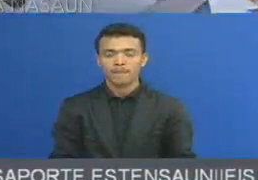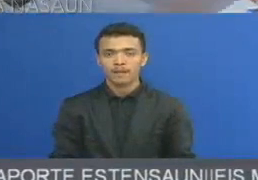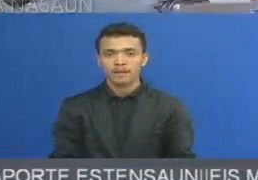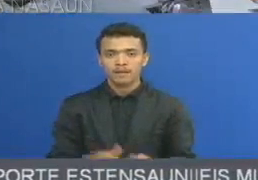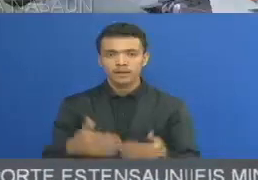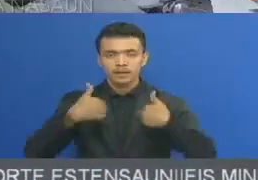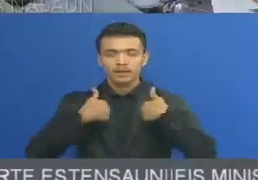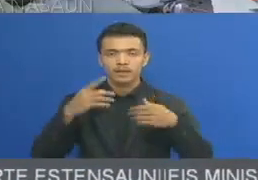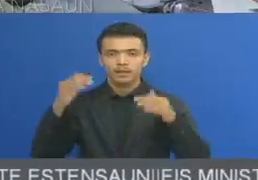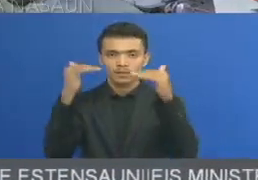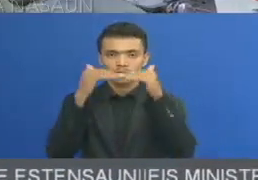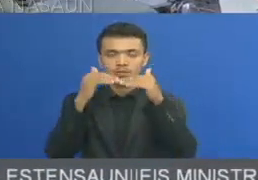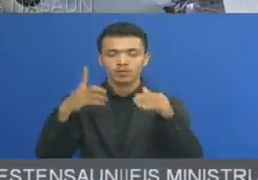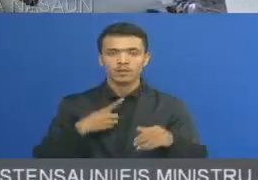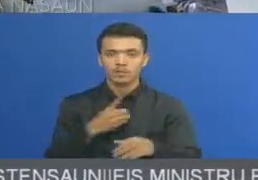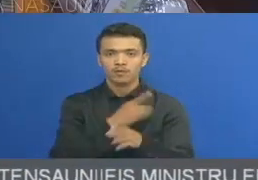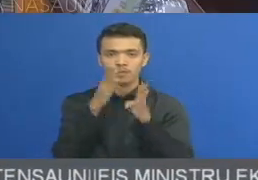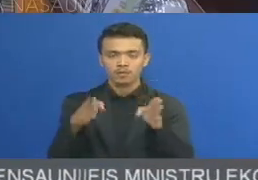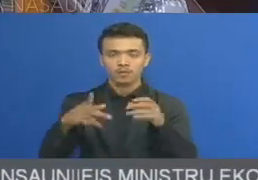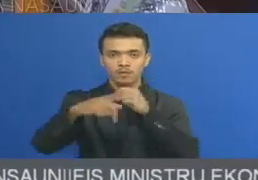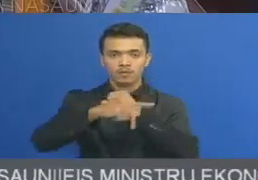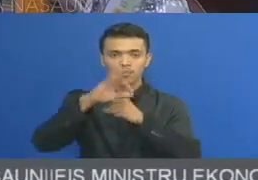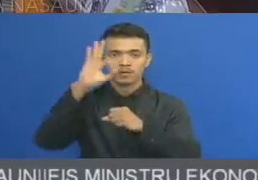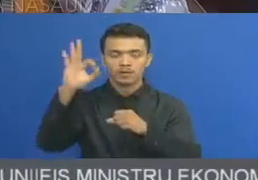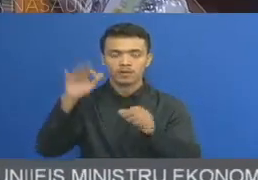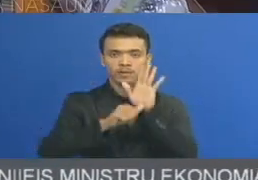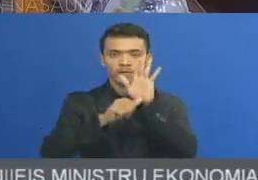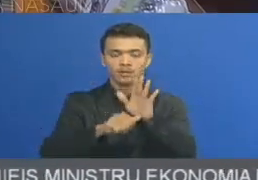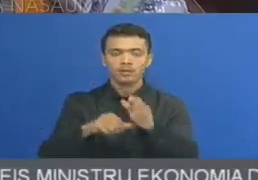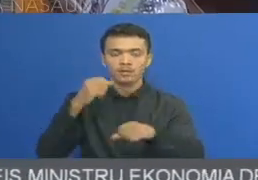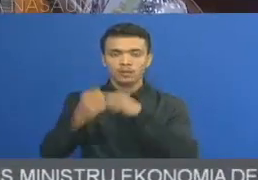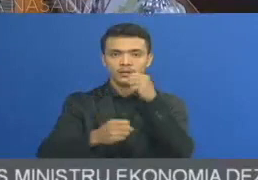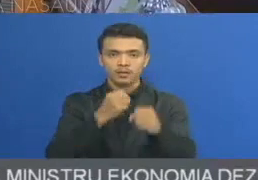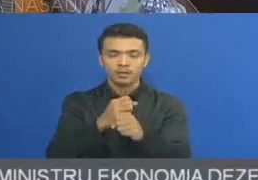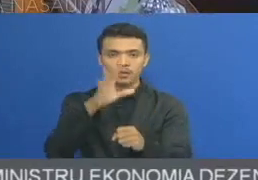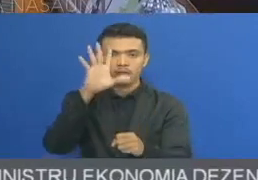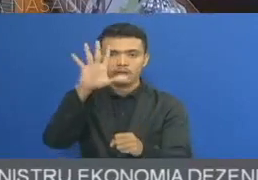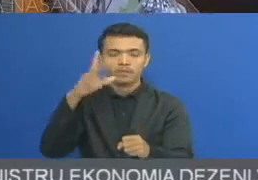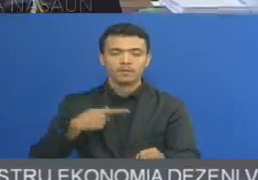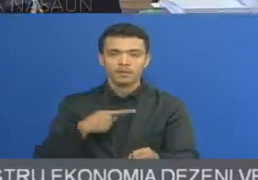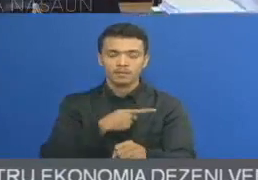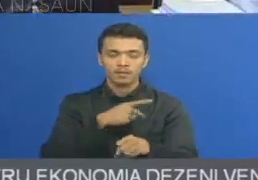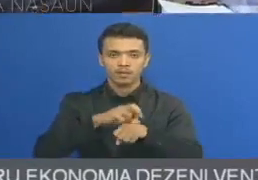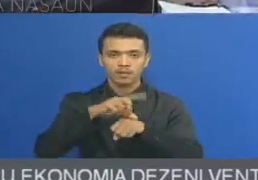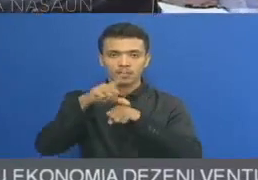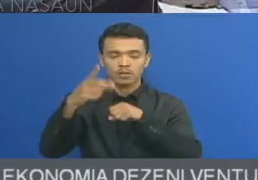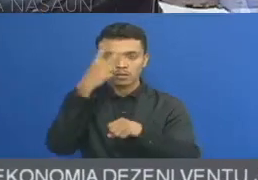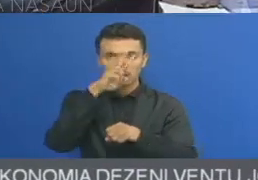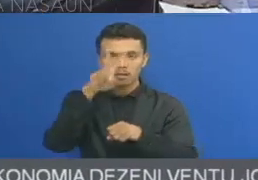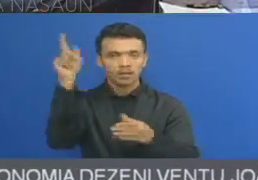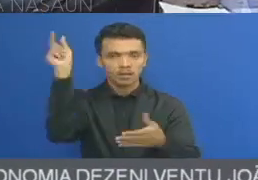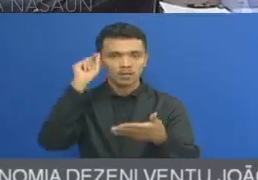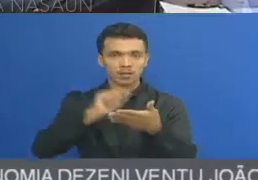Iha plenaria deputado bancada Fretilin Dario Madeira acrescenta. Durante tinang lima iha Parlamento Nasional, nia nota Secretaria